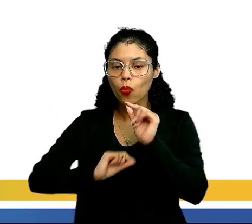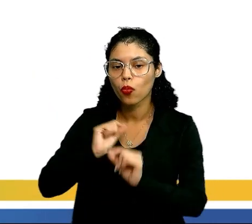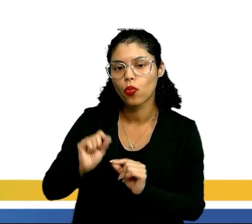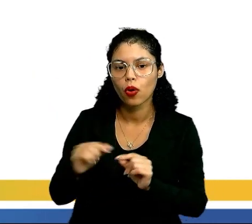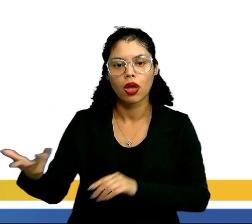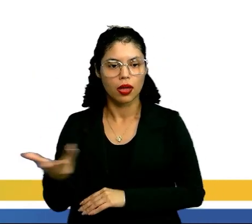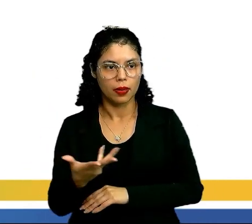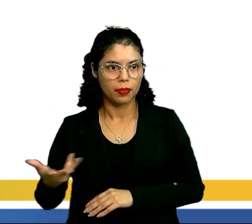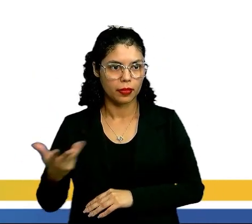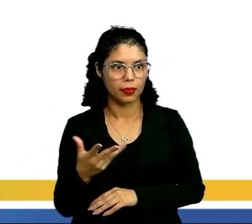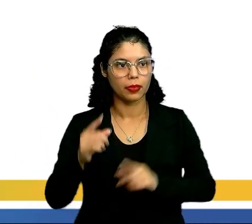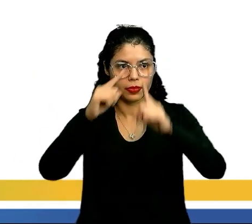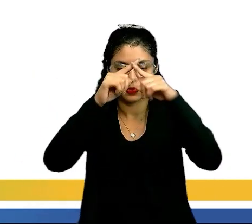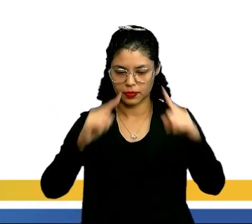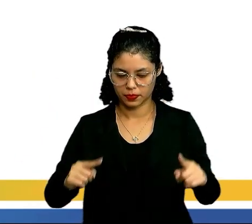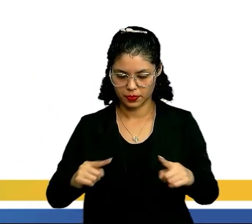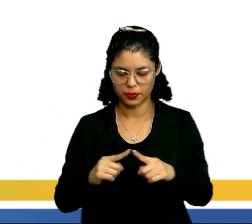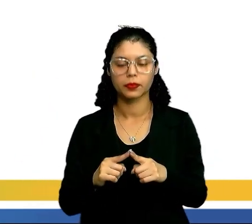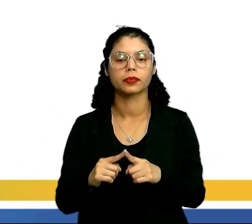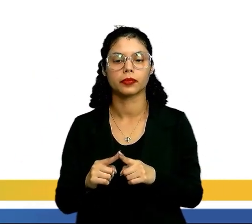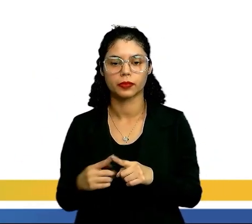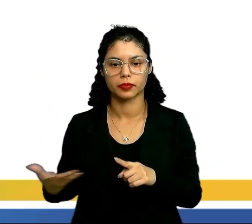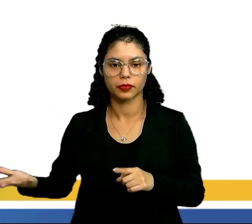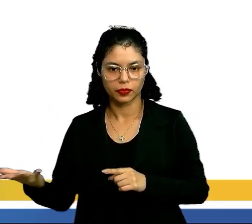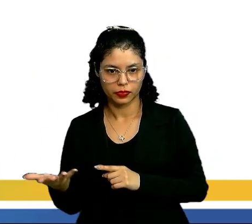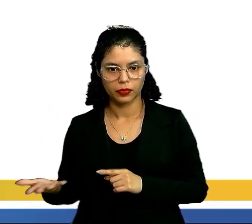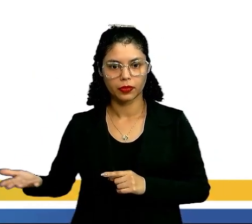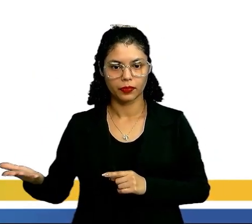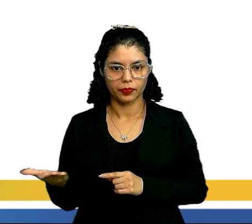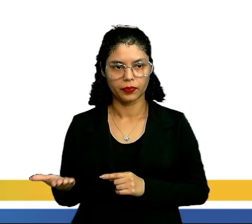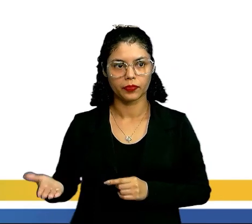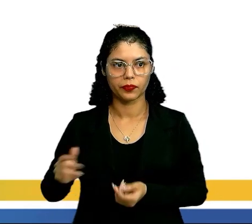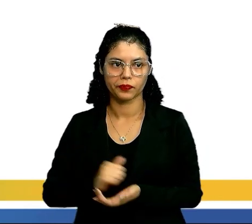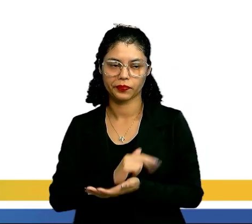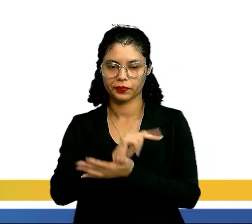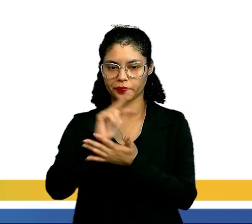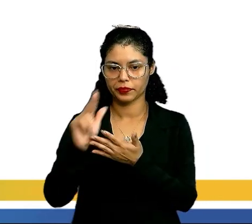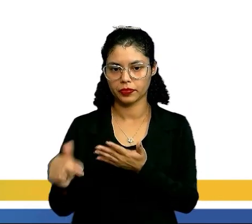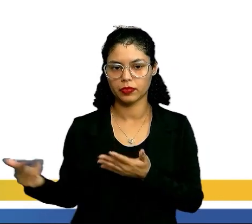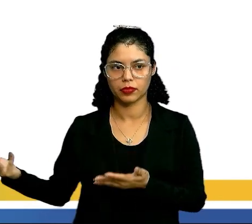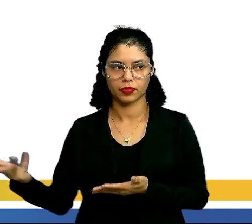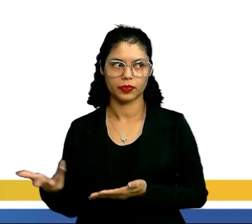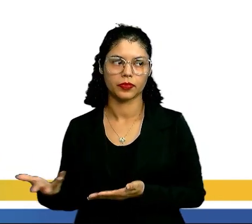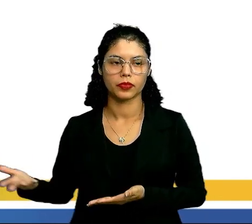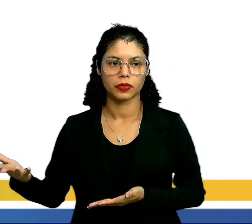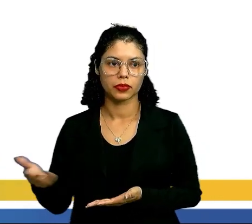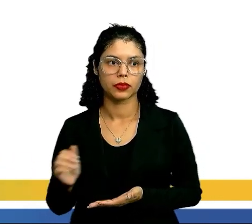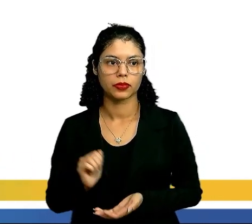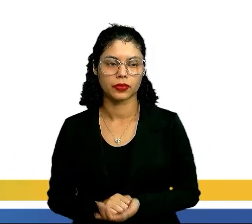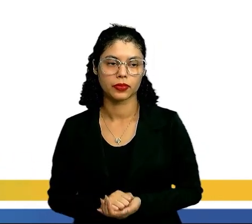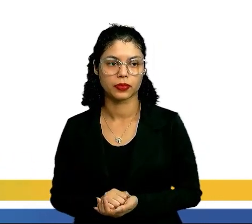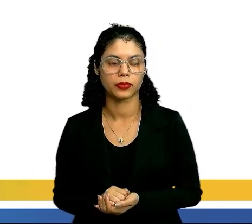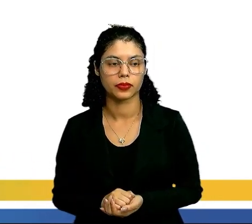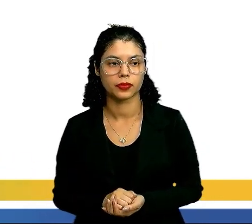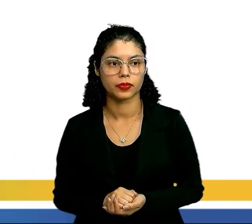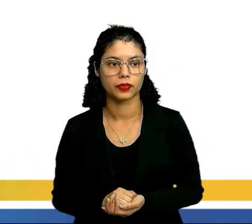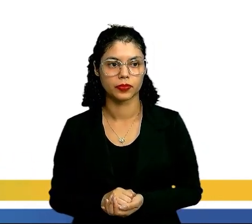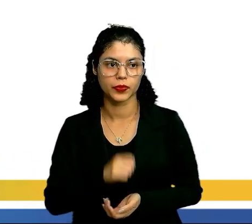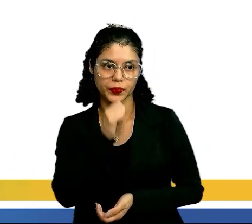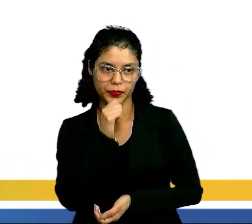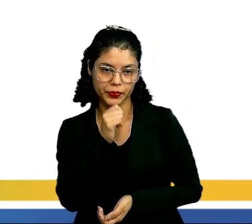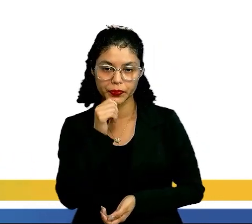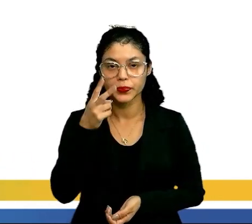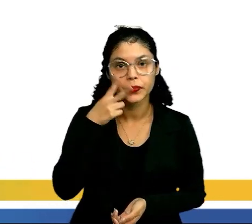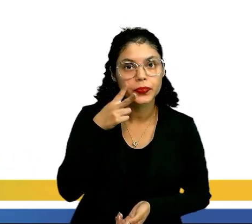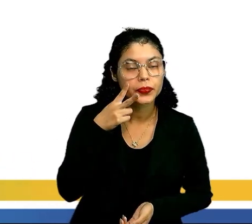de base triangular, tá? Nós temos aí ela com várias bases, tudo bem? Então, quando a gente